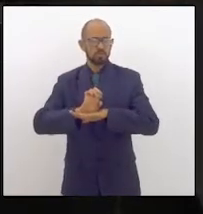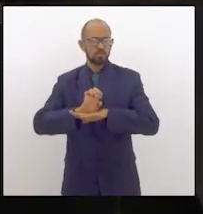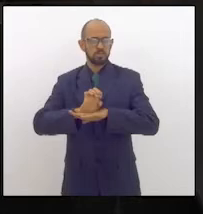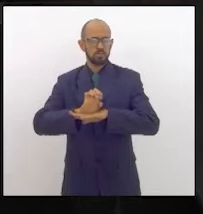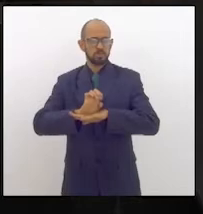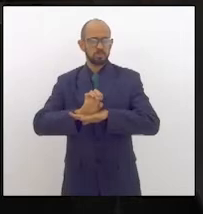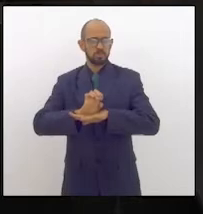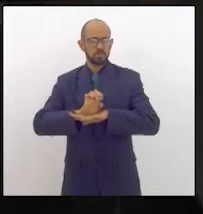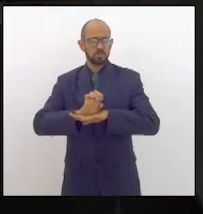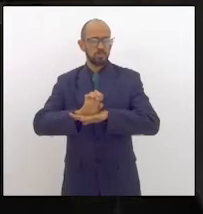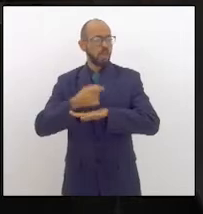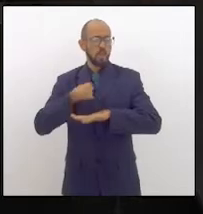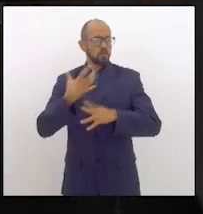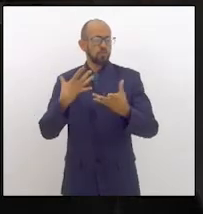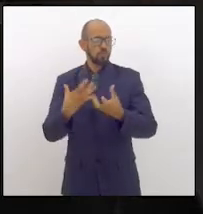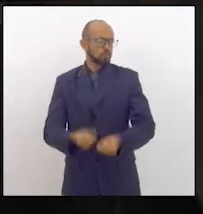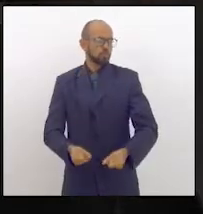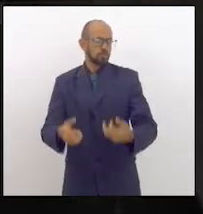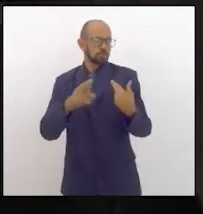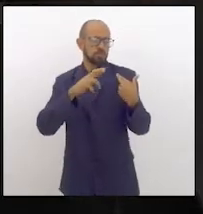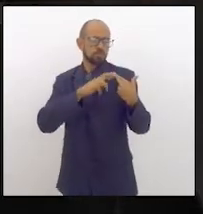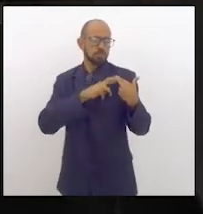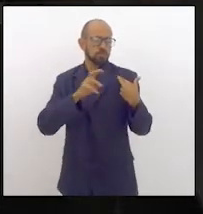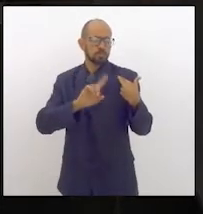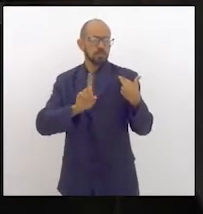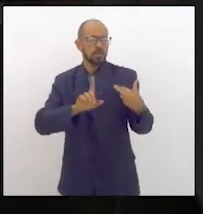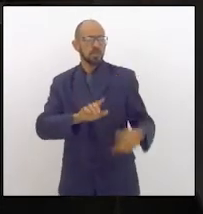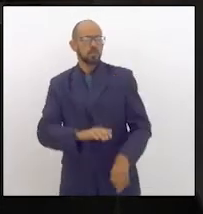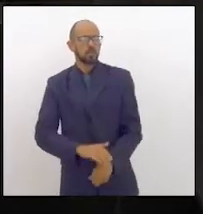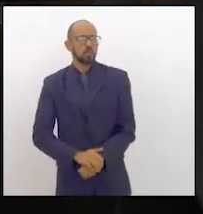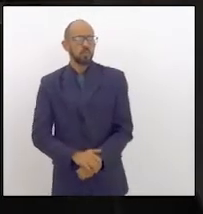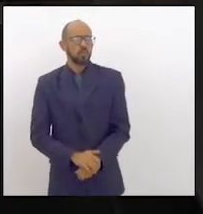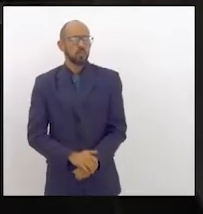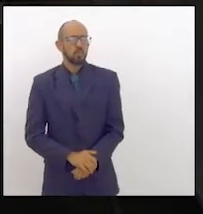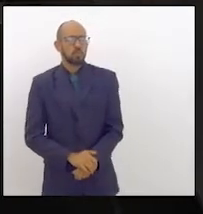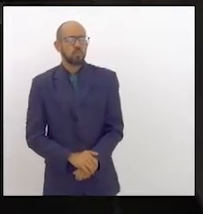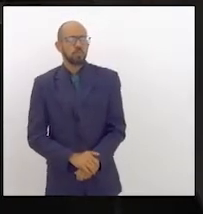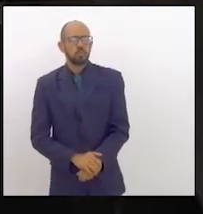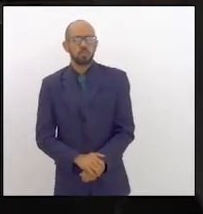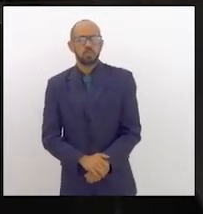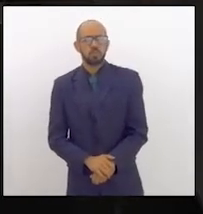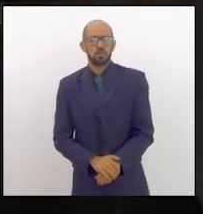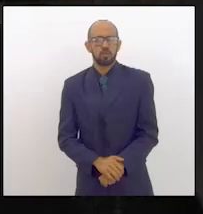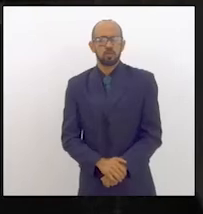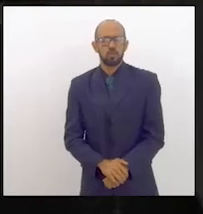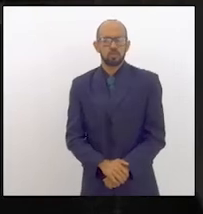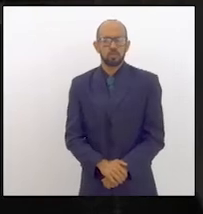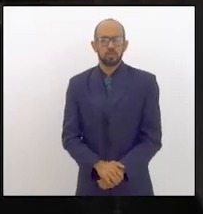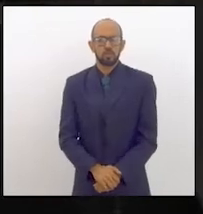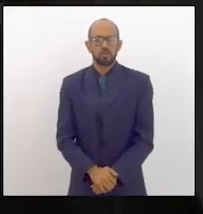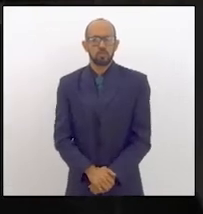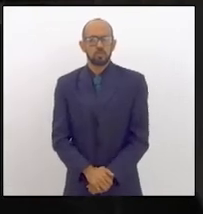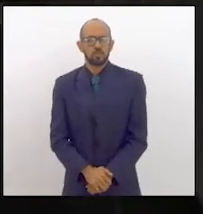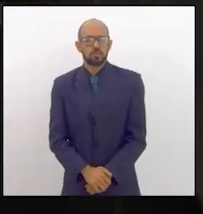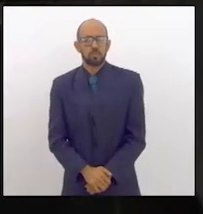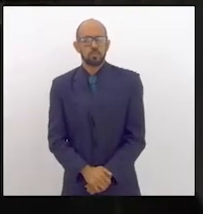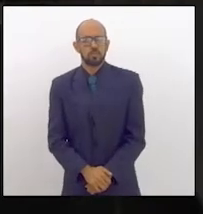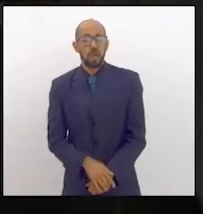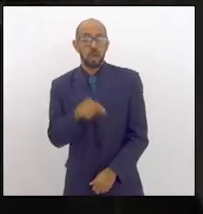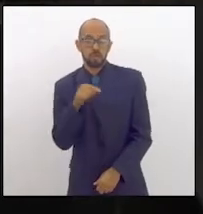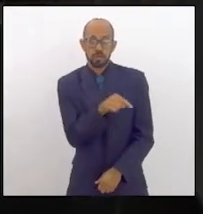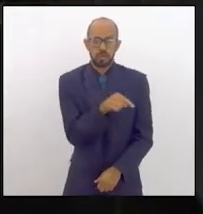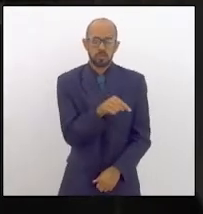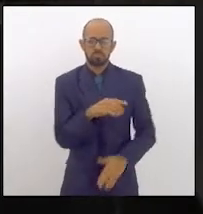e esse peso eu não vou carregar nas minhas costas não ah mas eu não vou mesmo e